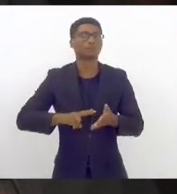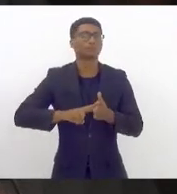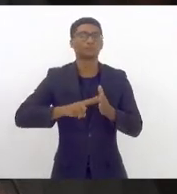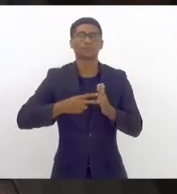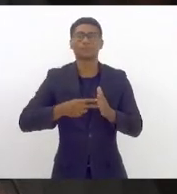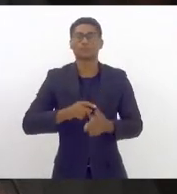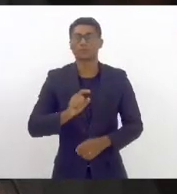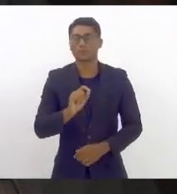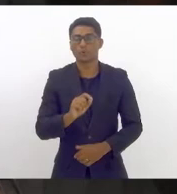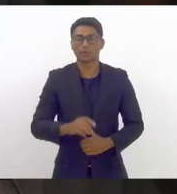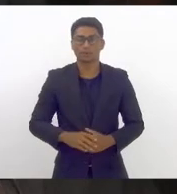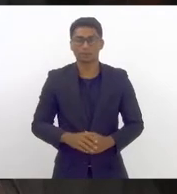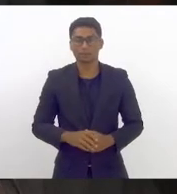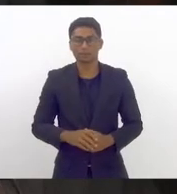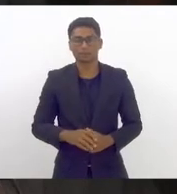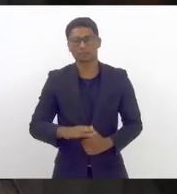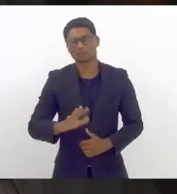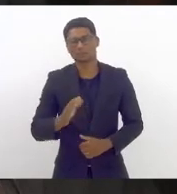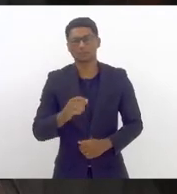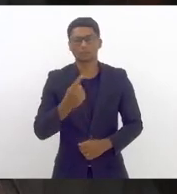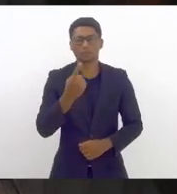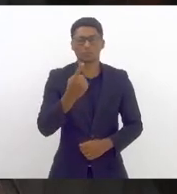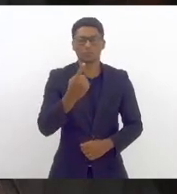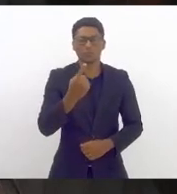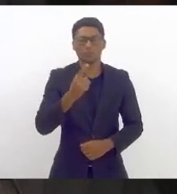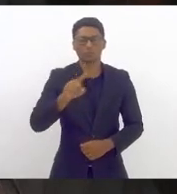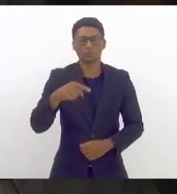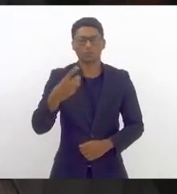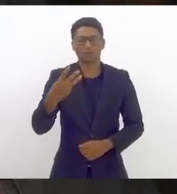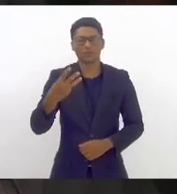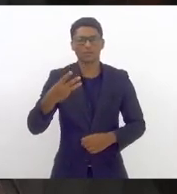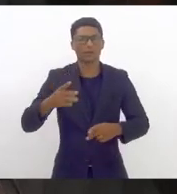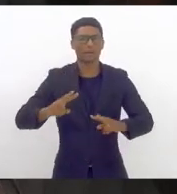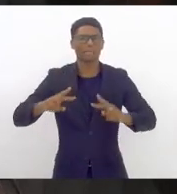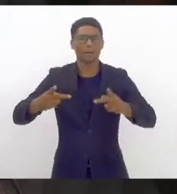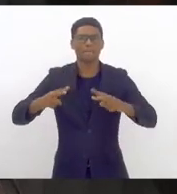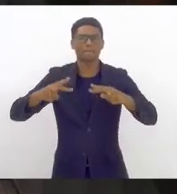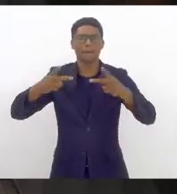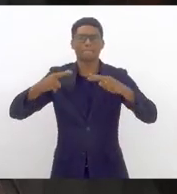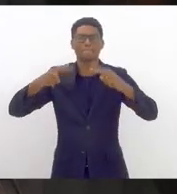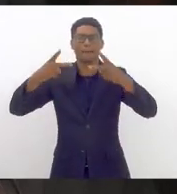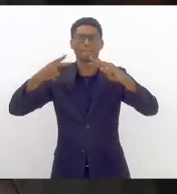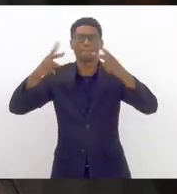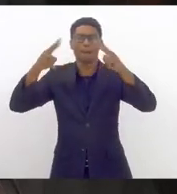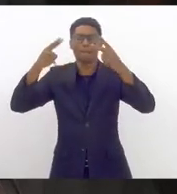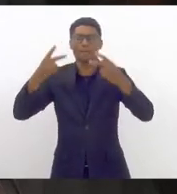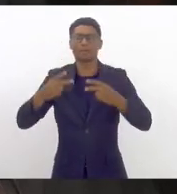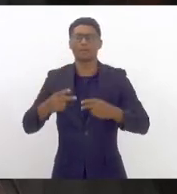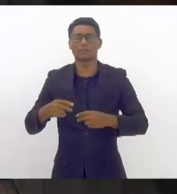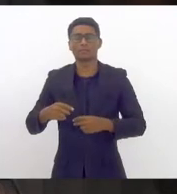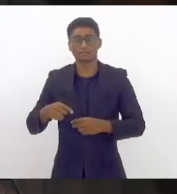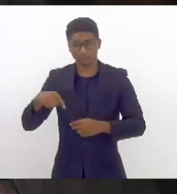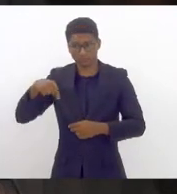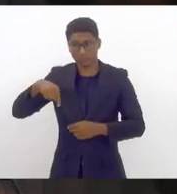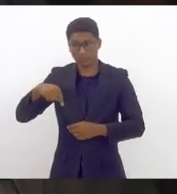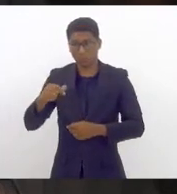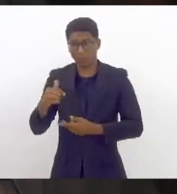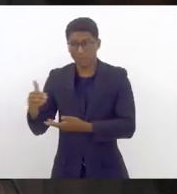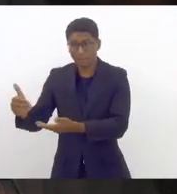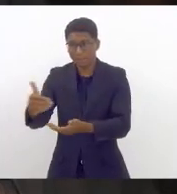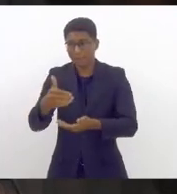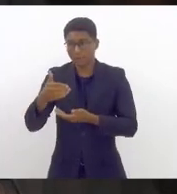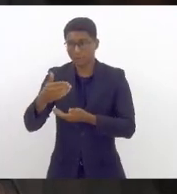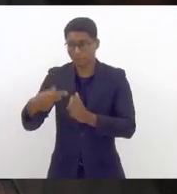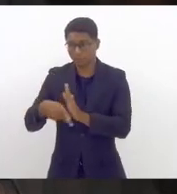é 1,3 vezes o orçamento do estado para 2023